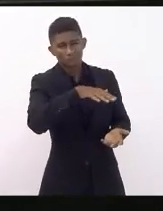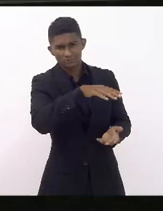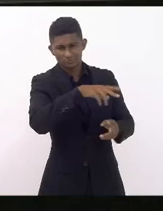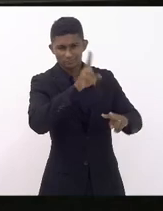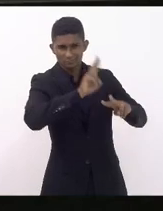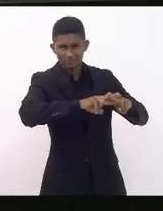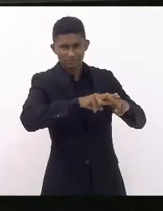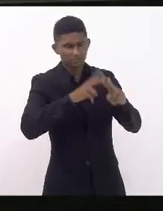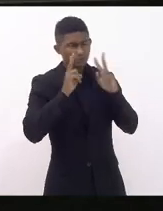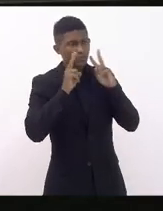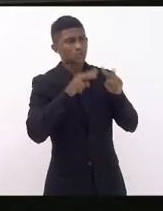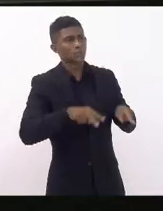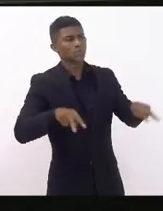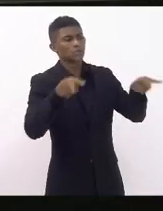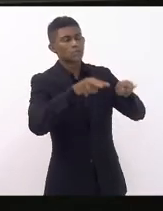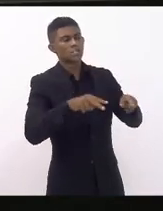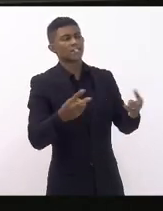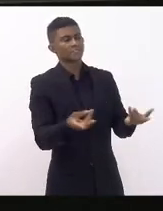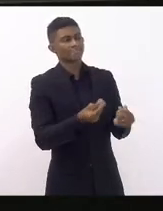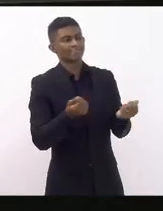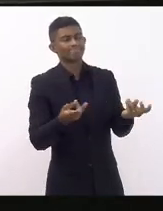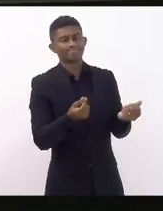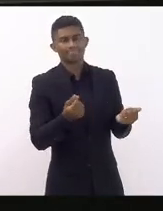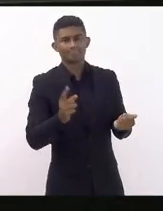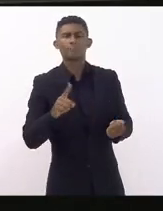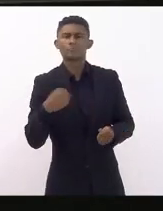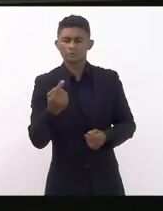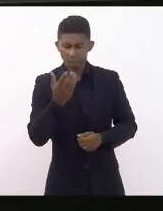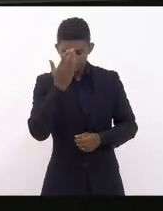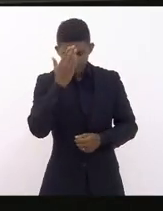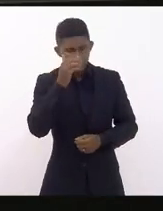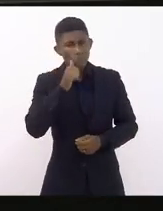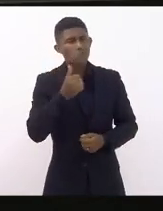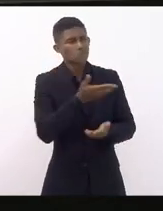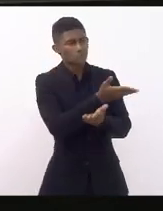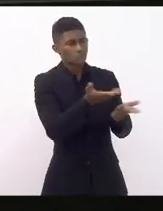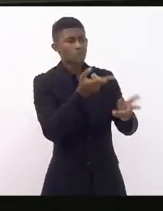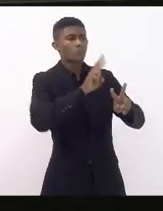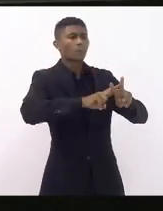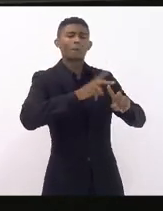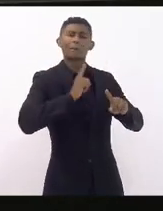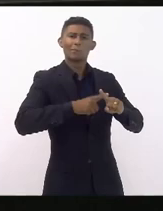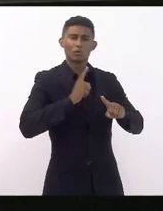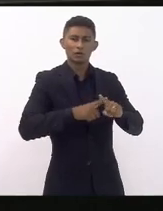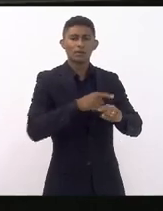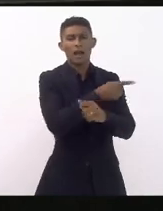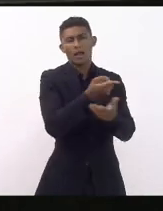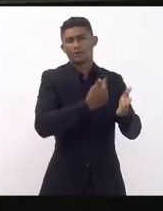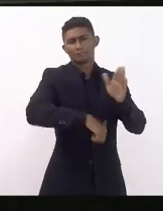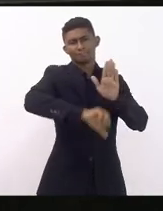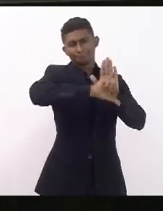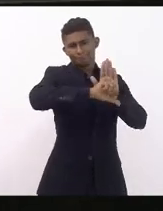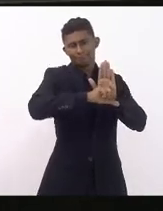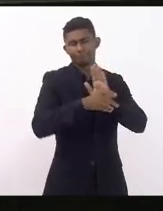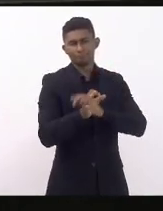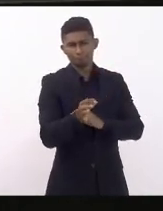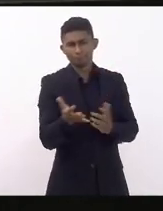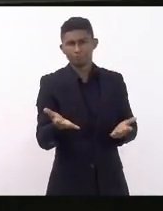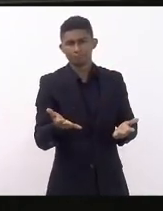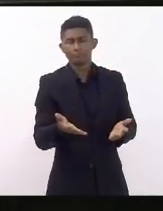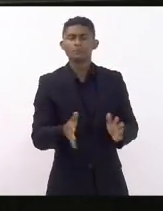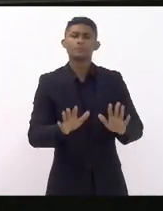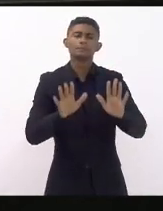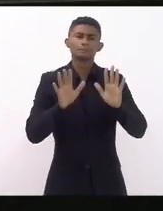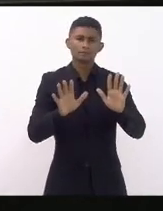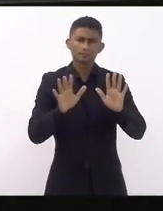encarceradas. Nós sabemos que estão encarceradas porque cometeram algum crime. Mas, a partir do